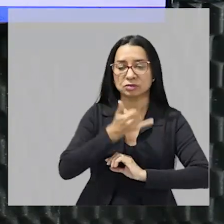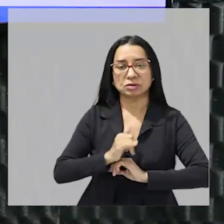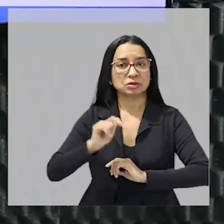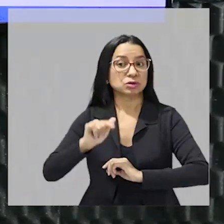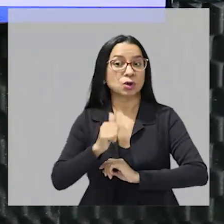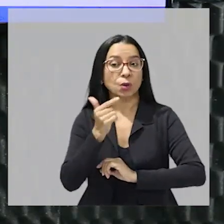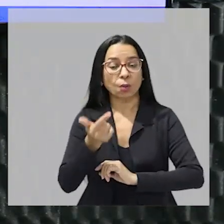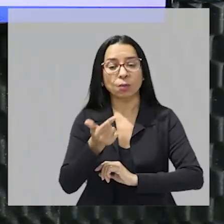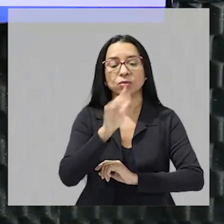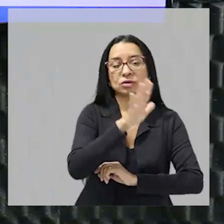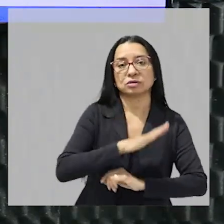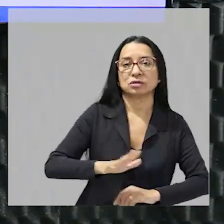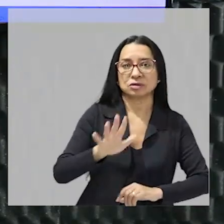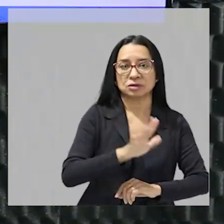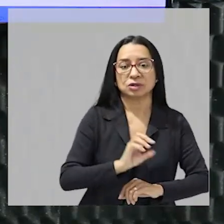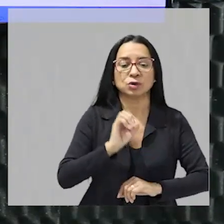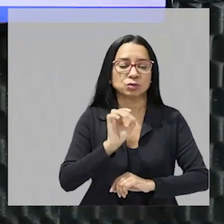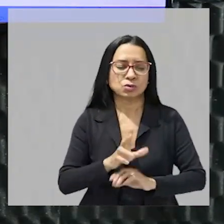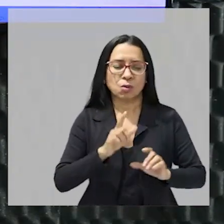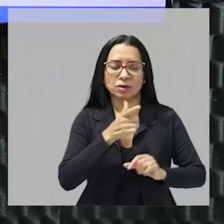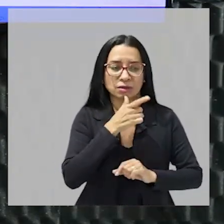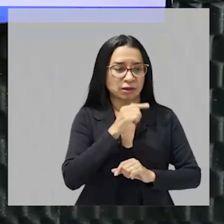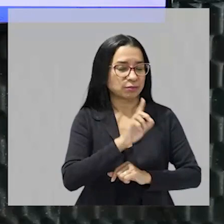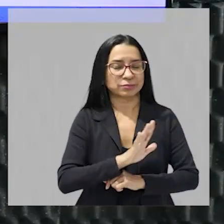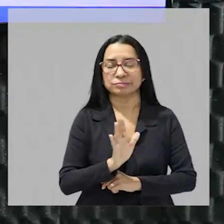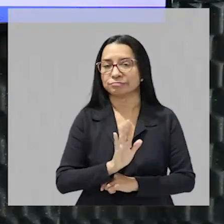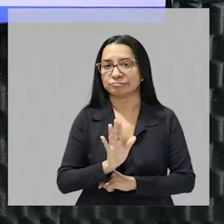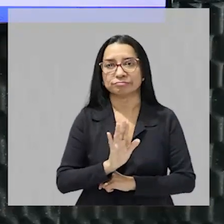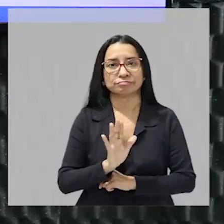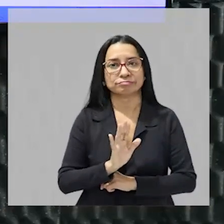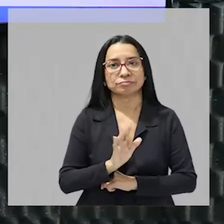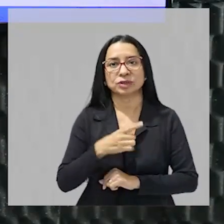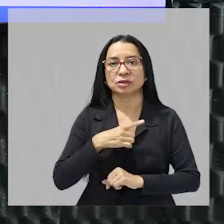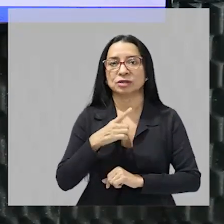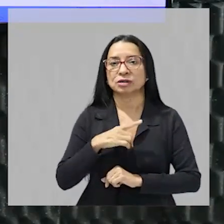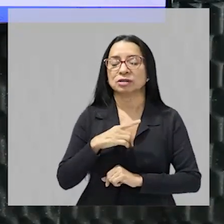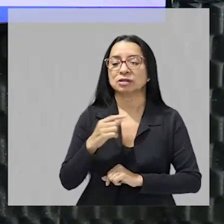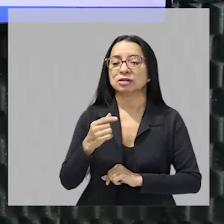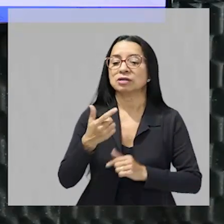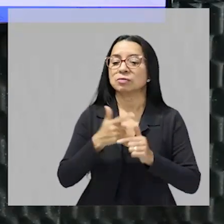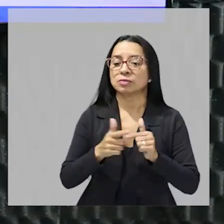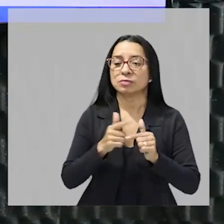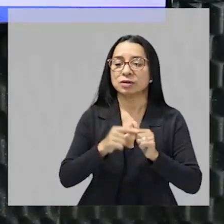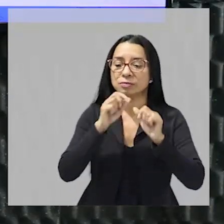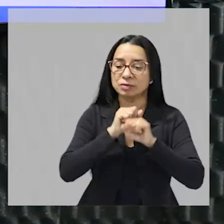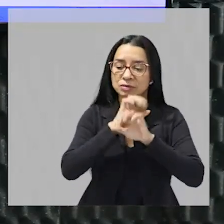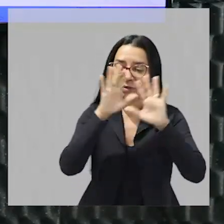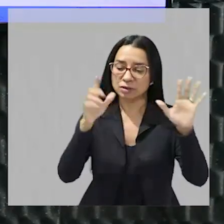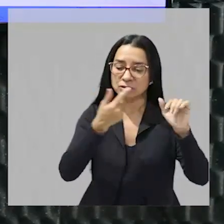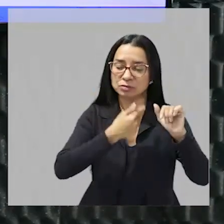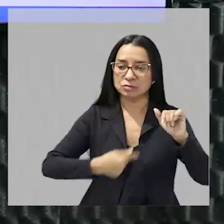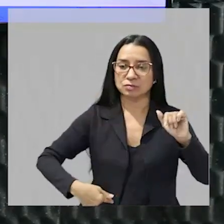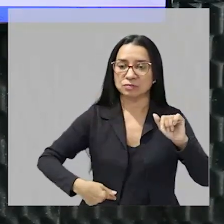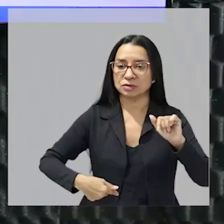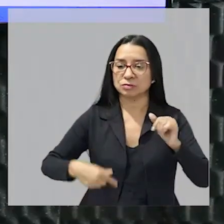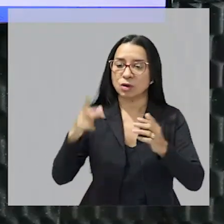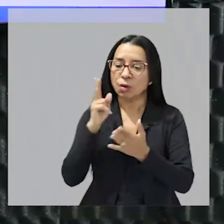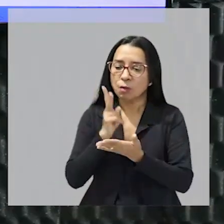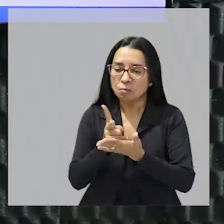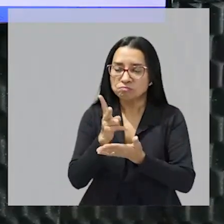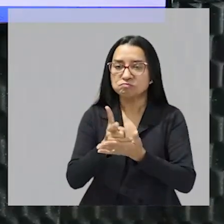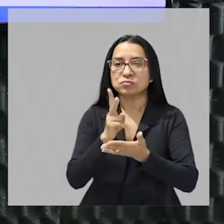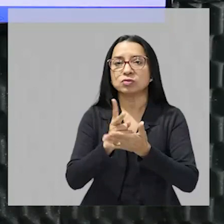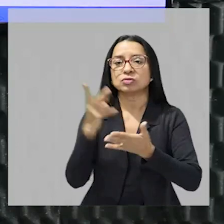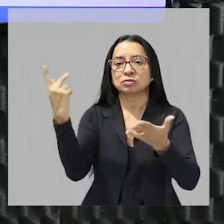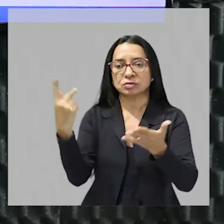outros campos, não apenas concentrado no setor hidráulico. Então a gente tem um problema claro de gestão que continuou a acontecer. Uma outra problemática que eu não